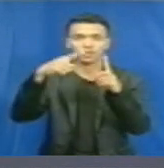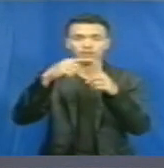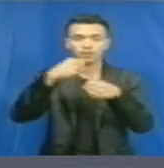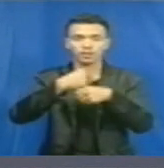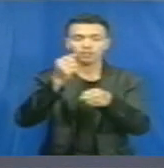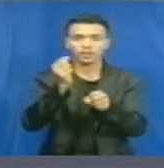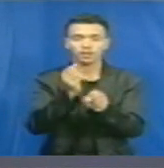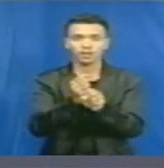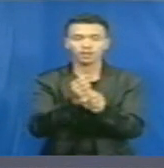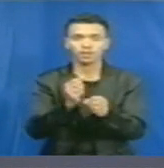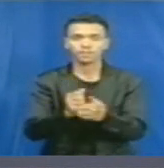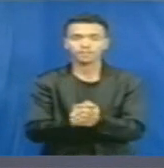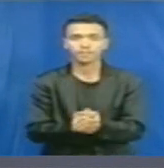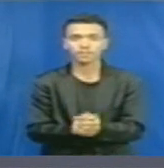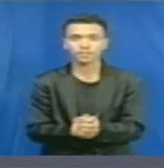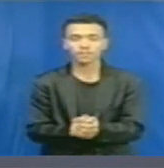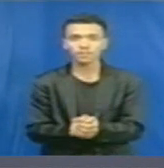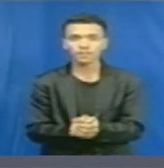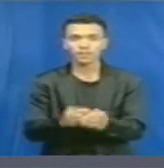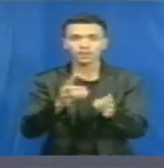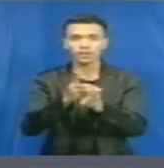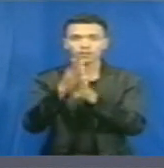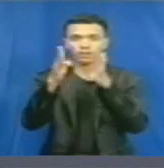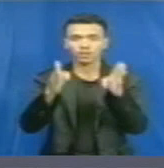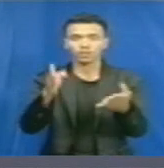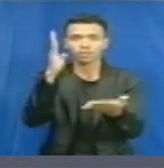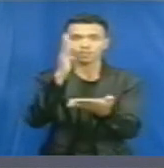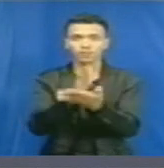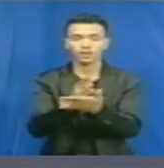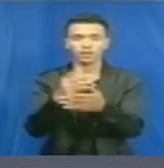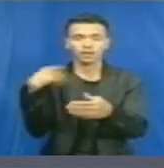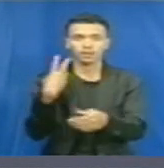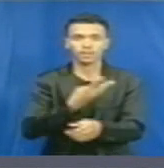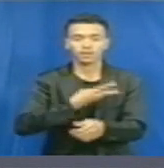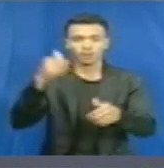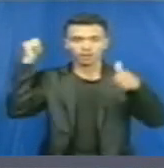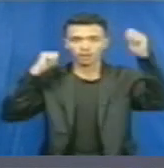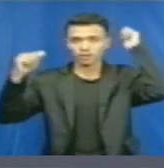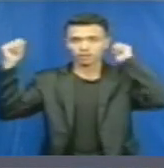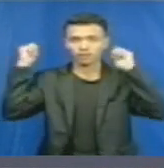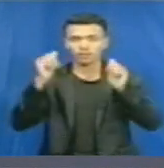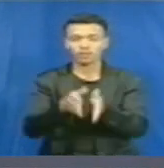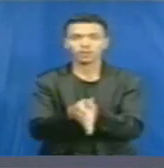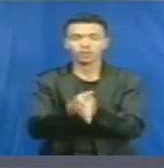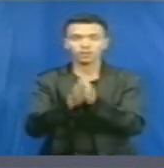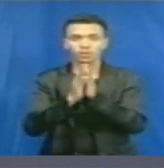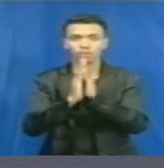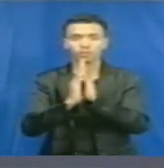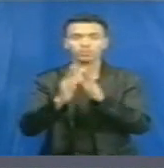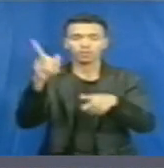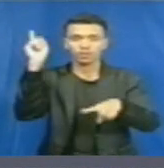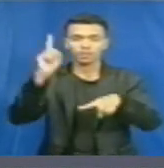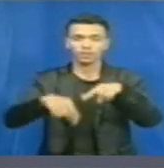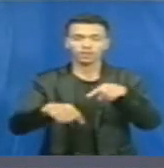tamat tok barang sudah kremata. Diretor haru kami para amnya kibrades. Anu khusus tentang orang itu selalu beli sama